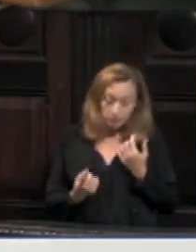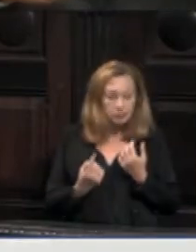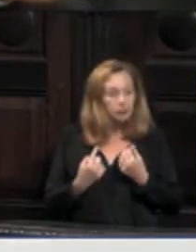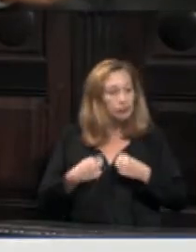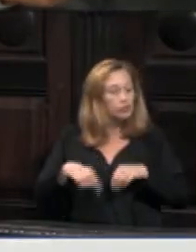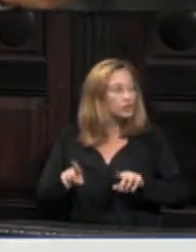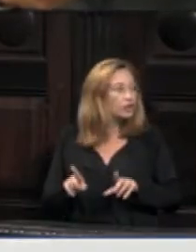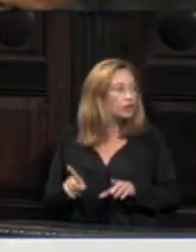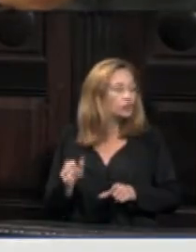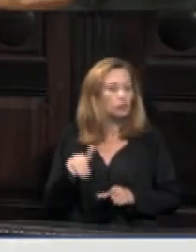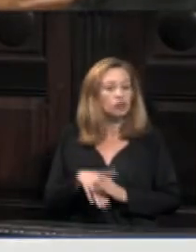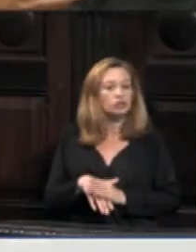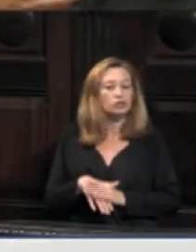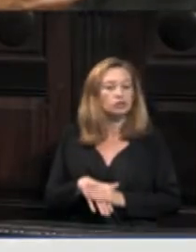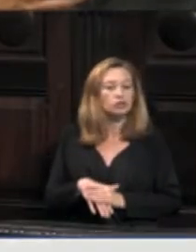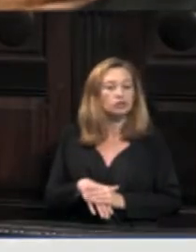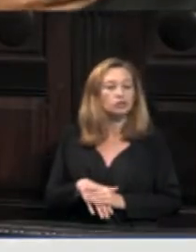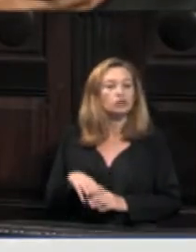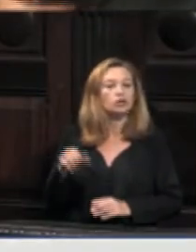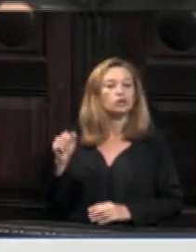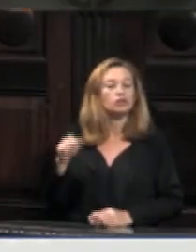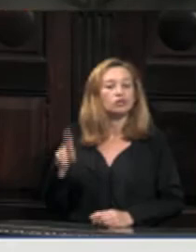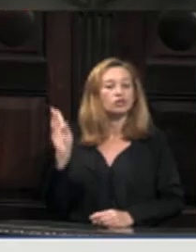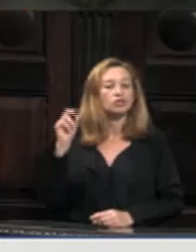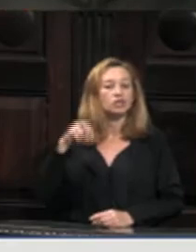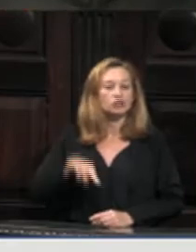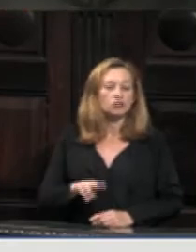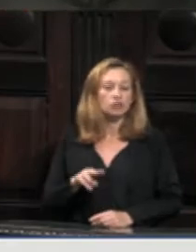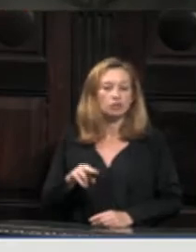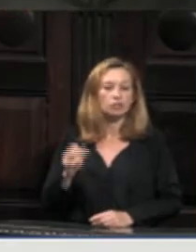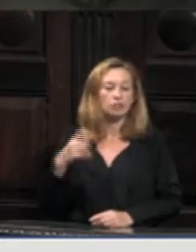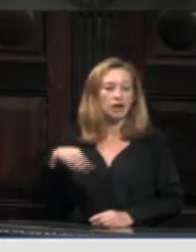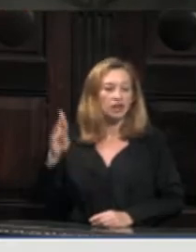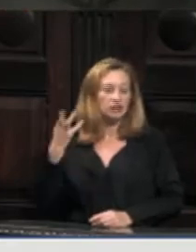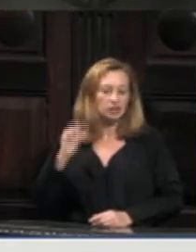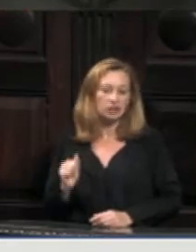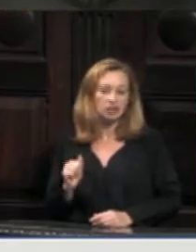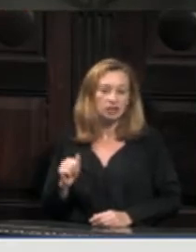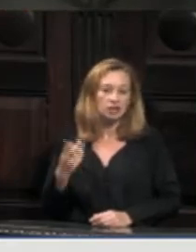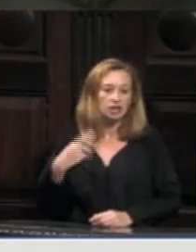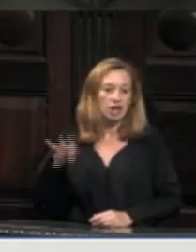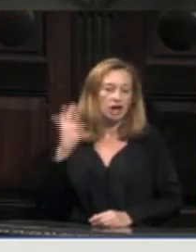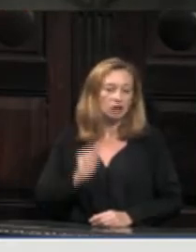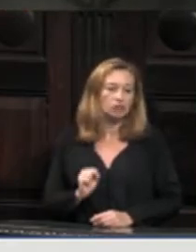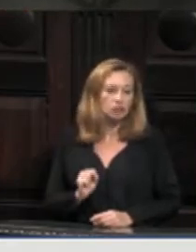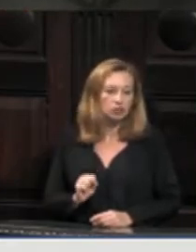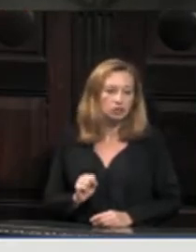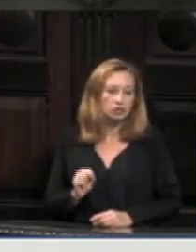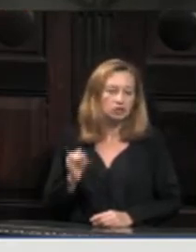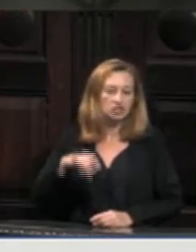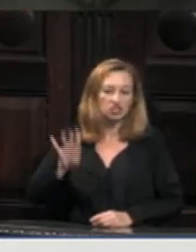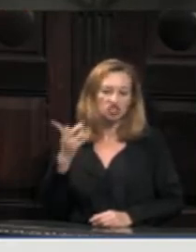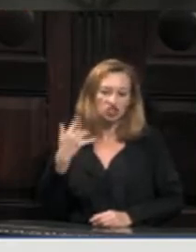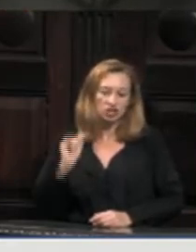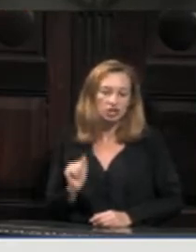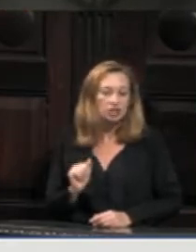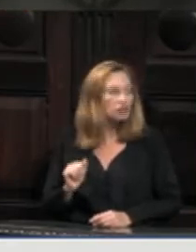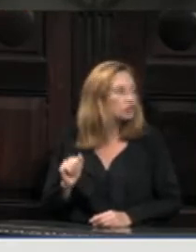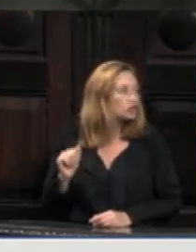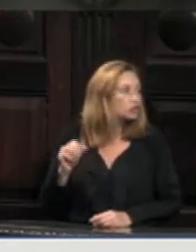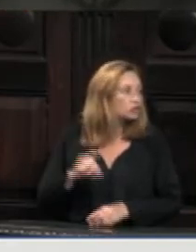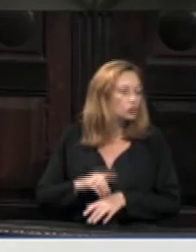Contrário, o Anderson, Marta, Flávio Serafim, Carlos Mink, Cidinha, Dr.